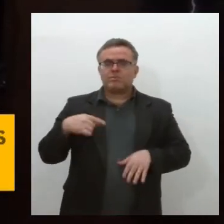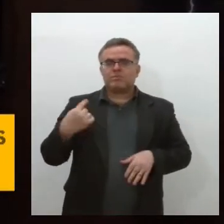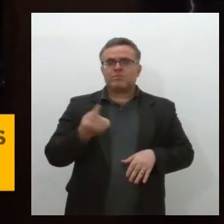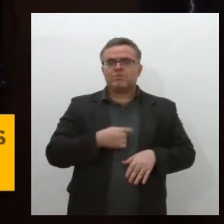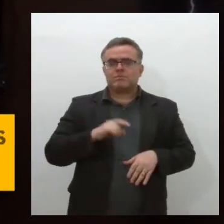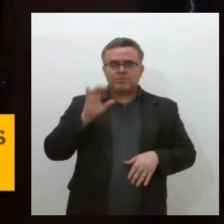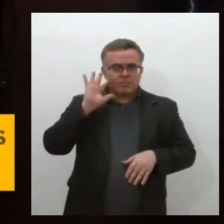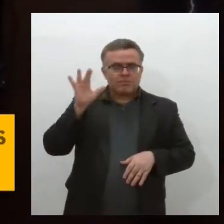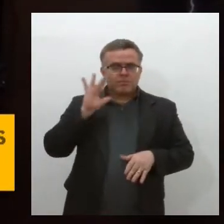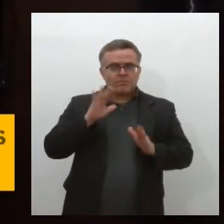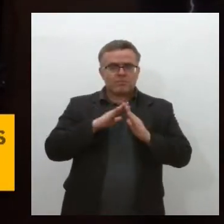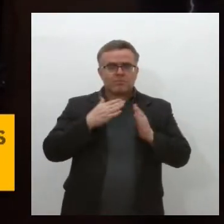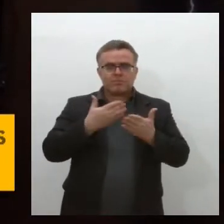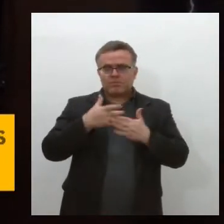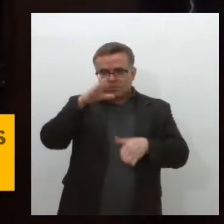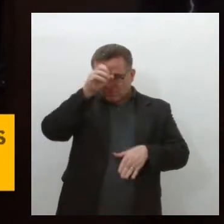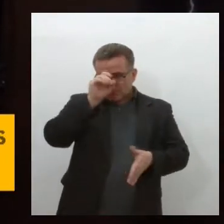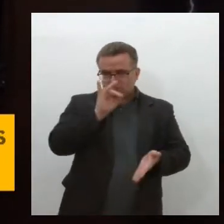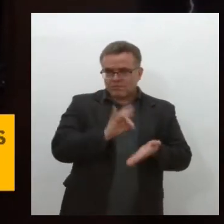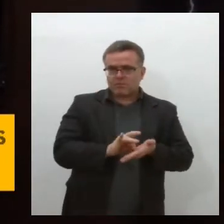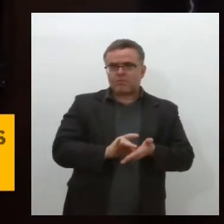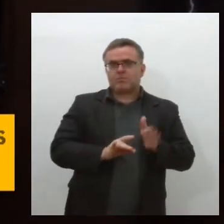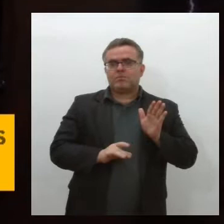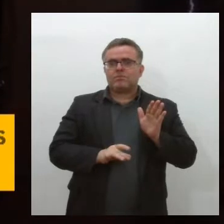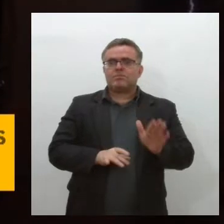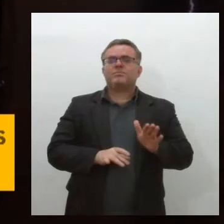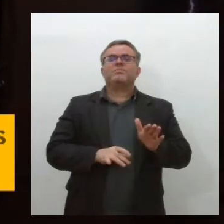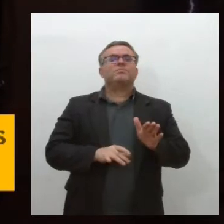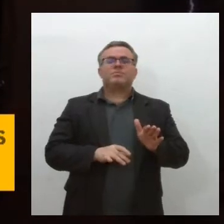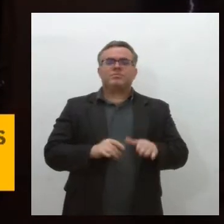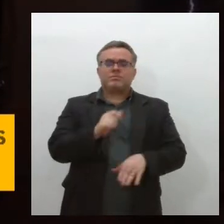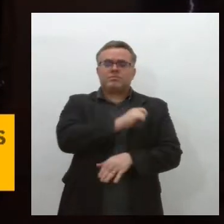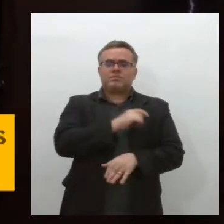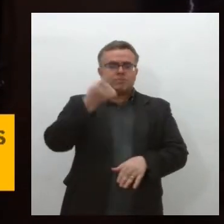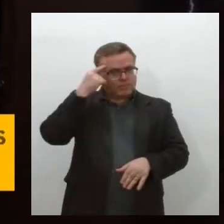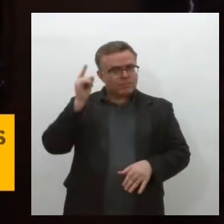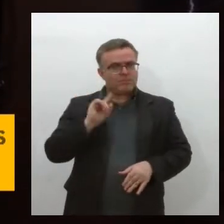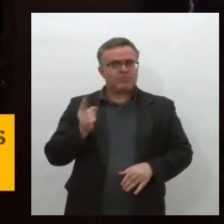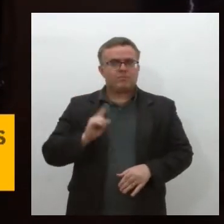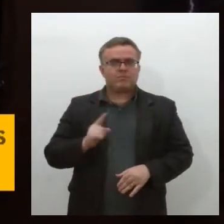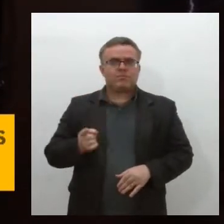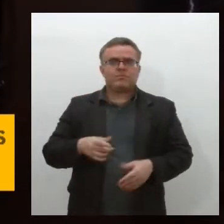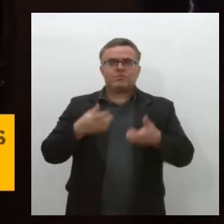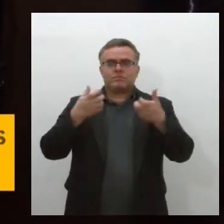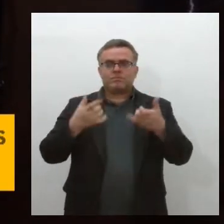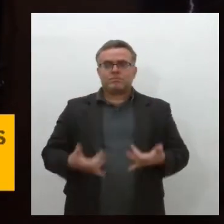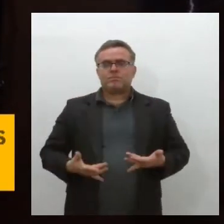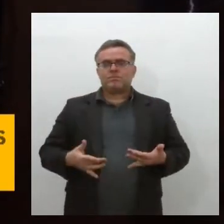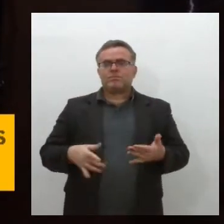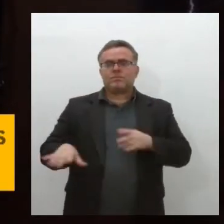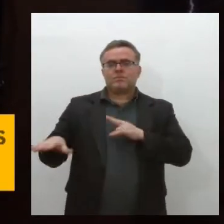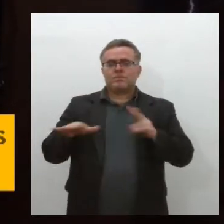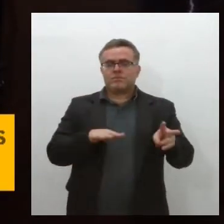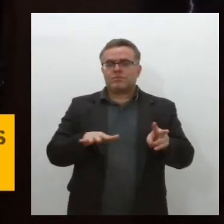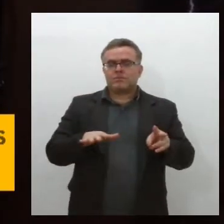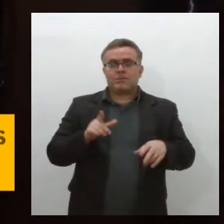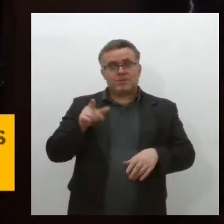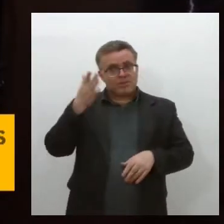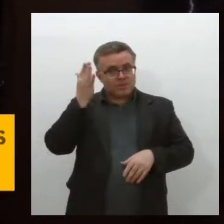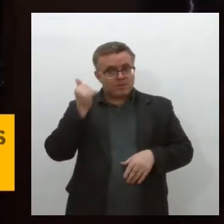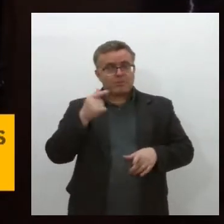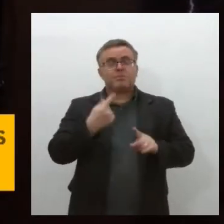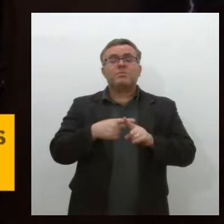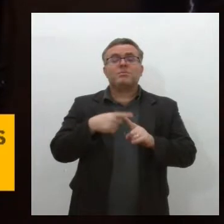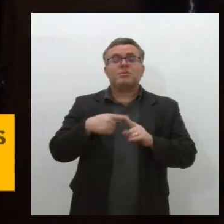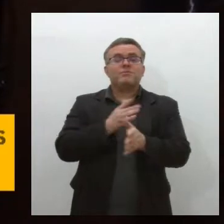trabalhado na escola, a gente bate na tecla, mas tem alunos que nem sabem o que é. Ah, é a Semana da Pátria, eles lembram pelo feriado. Então, para a